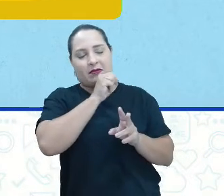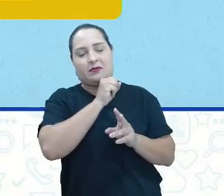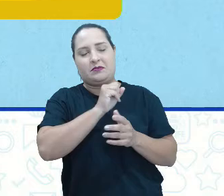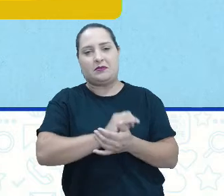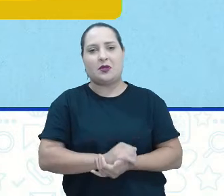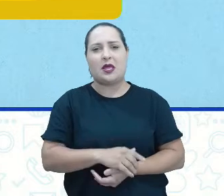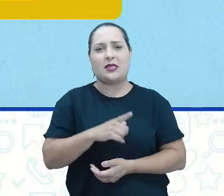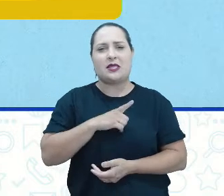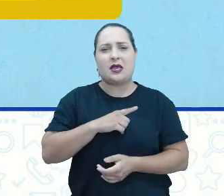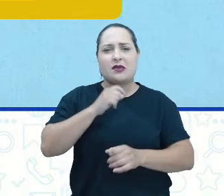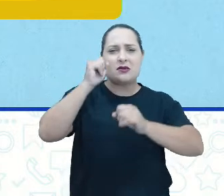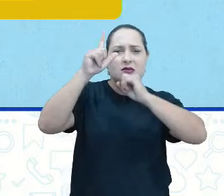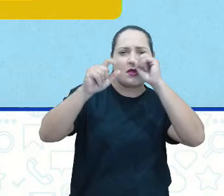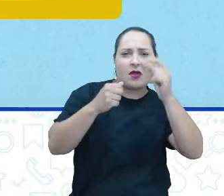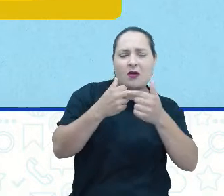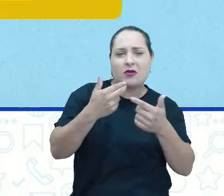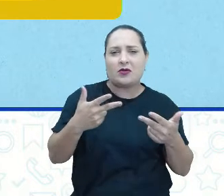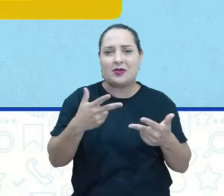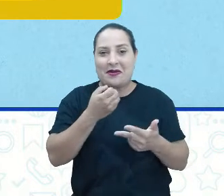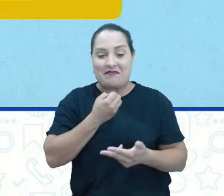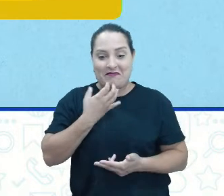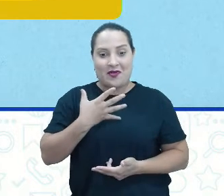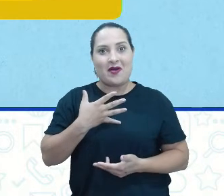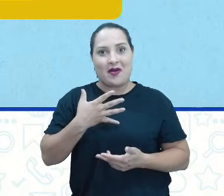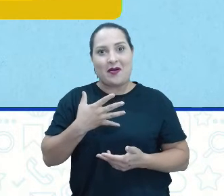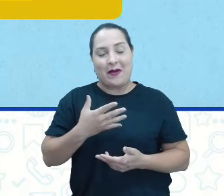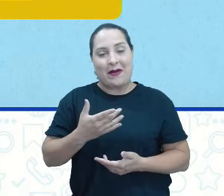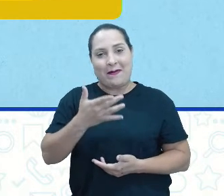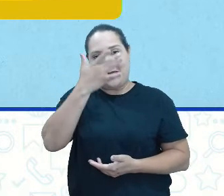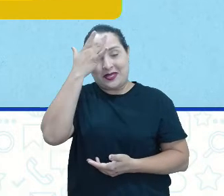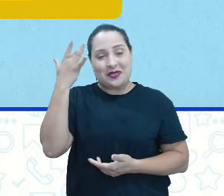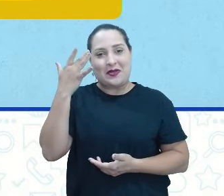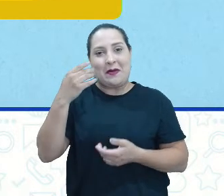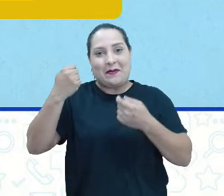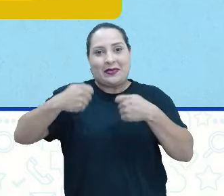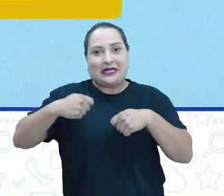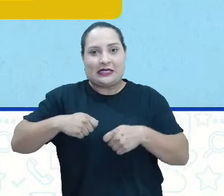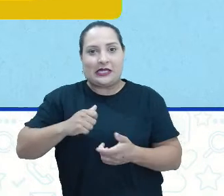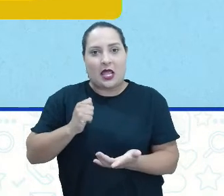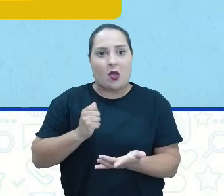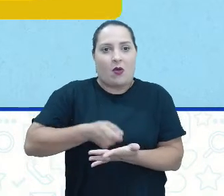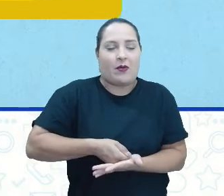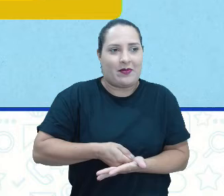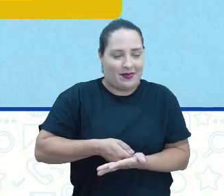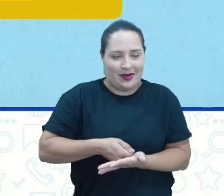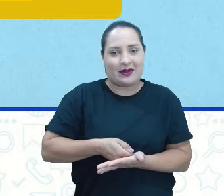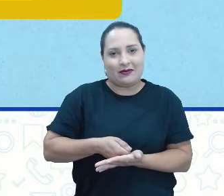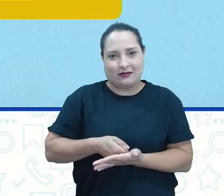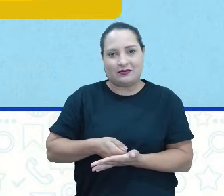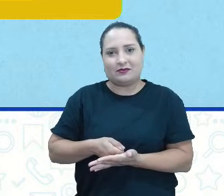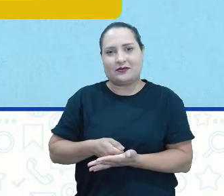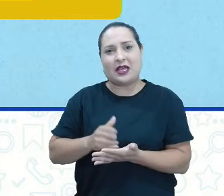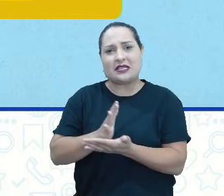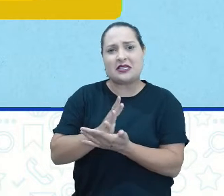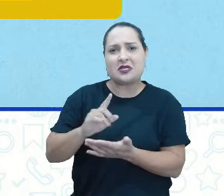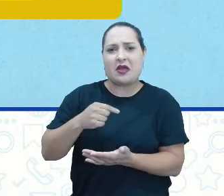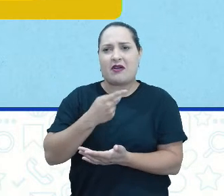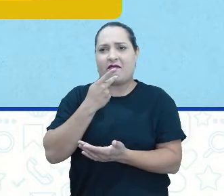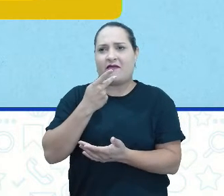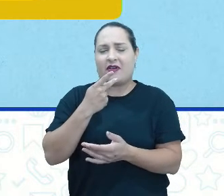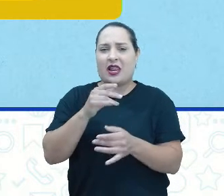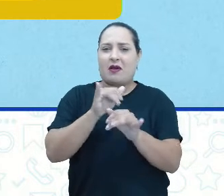ou um produto é bom, merece ser comprado, precisa ser comprado. A gente, às vezes, fala de uma publicidade